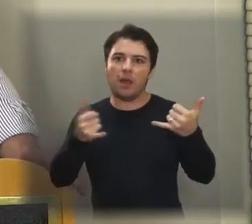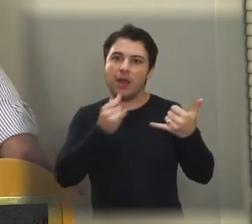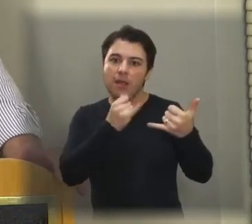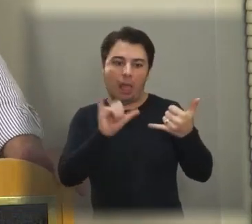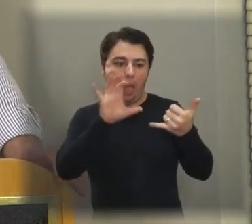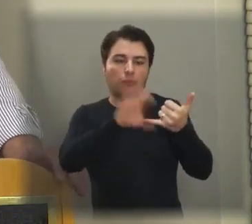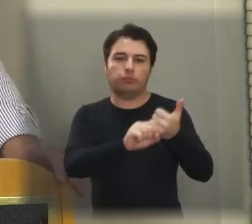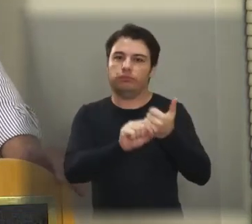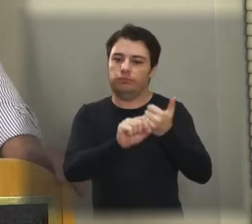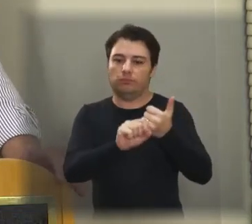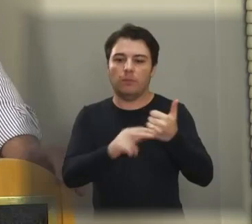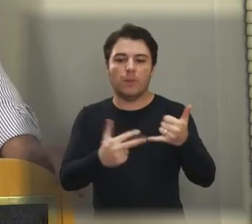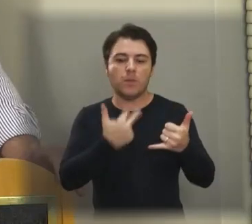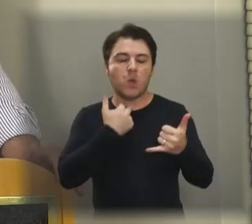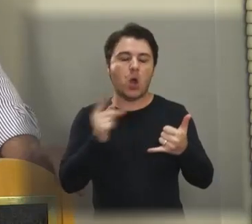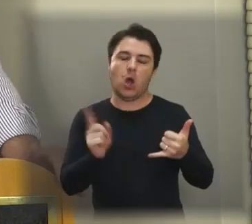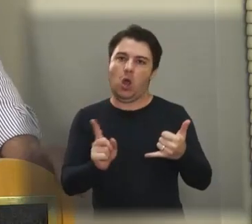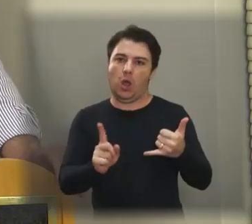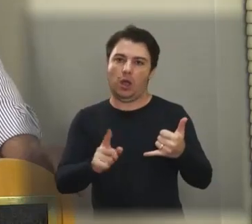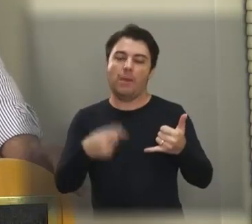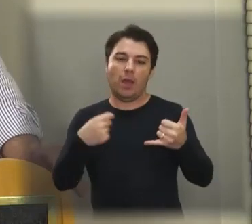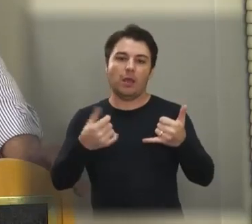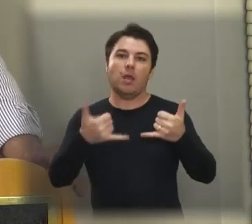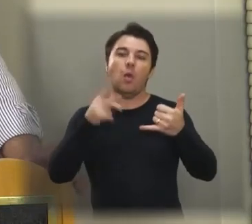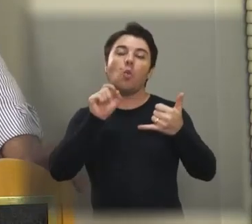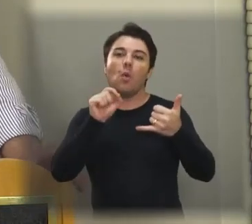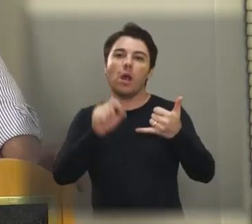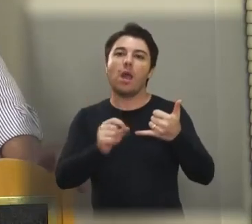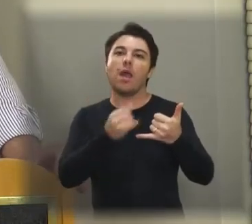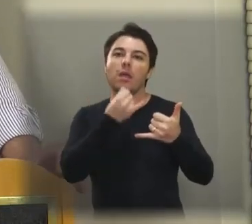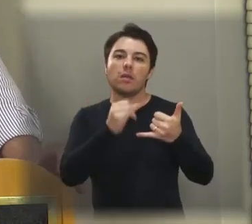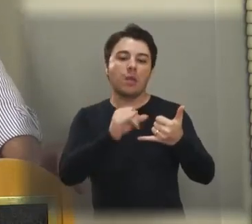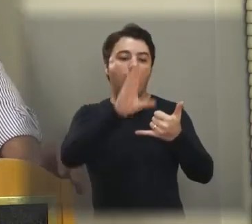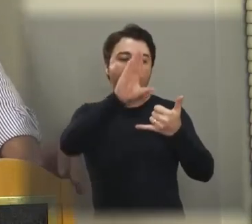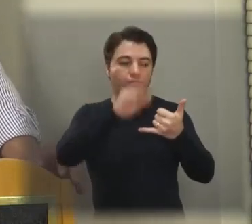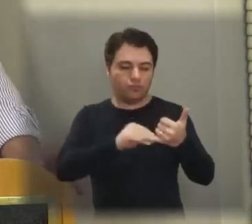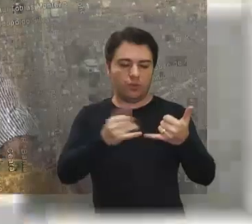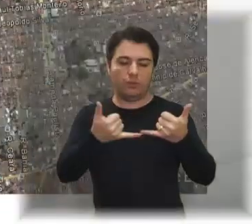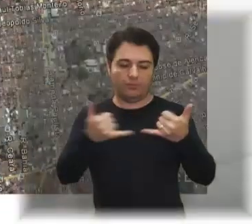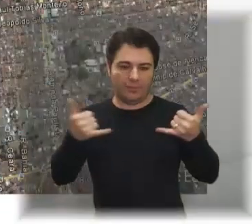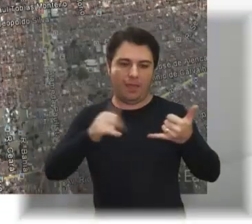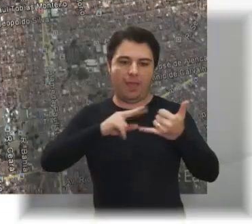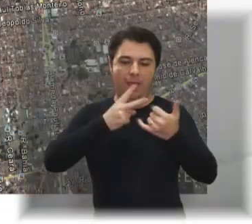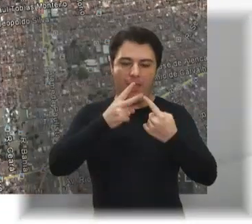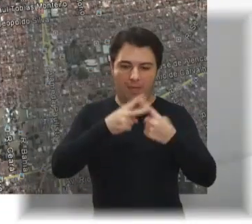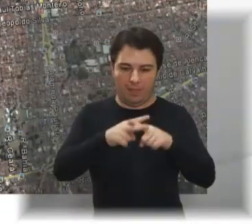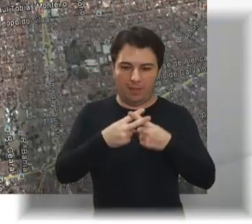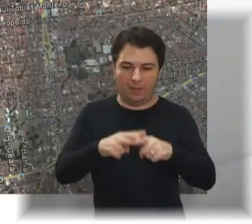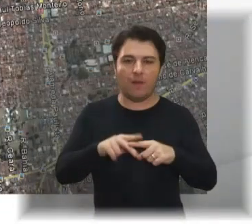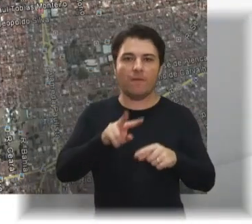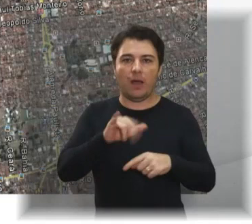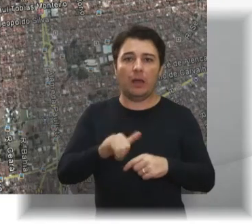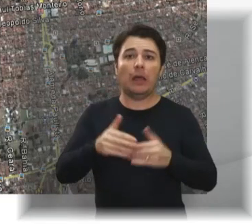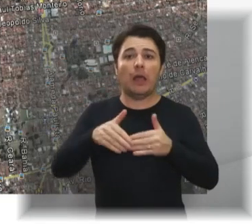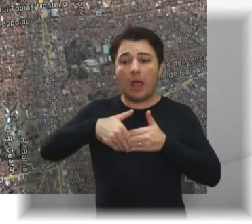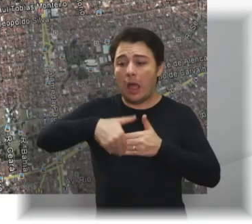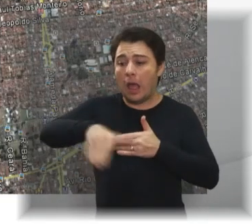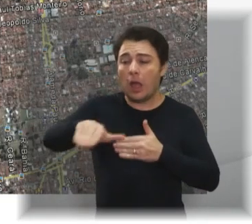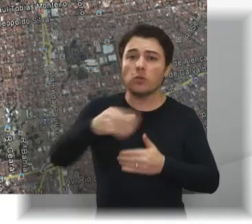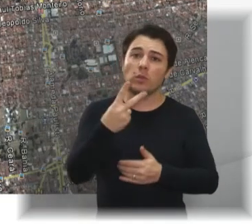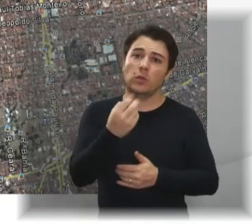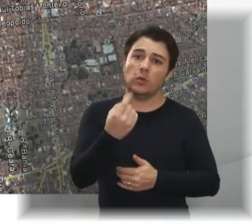Cruzeta ficar ligado a posse Mas eu posso colocar um cabo com a linha ligada não tem jeito eu preciso desligar então vamos ter ao longo 2019